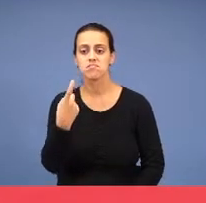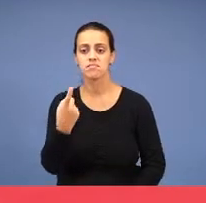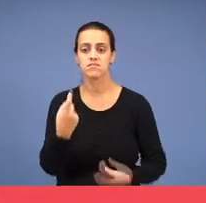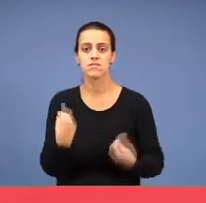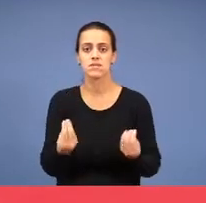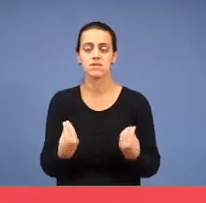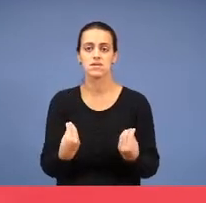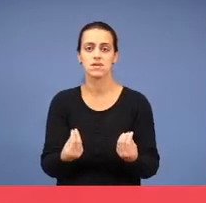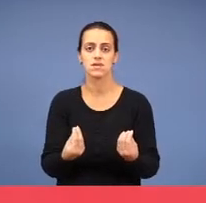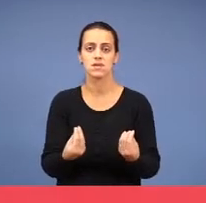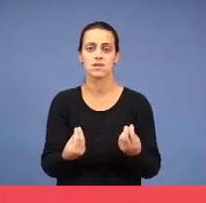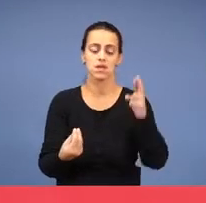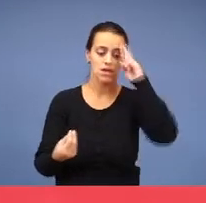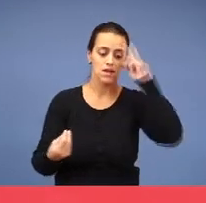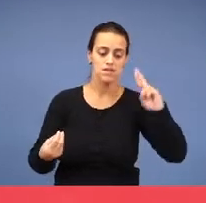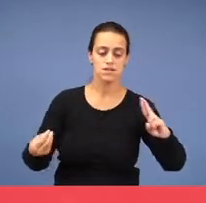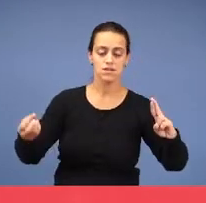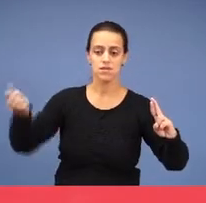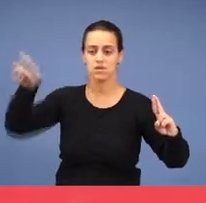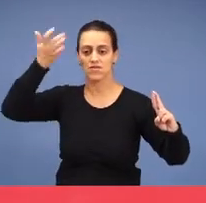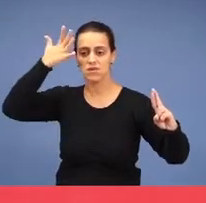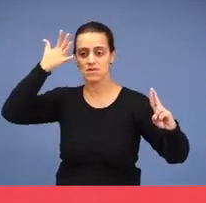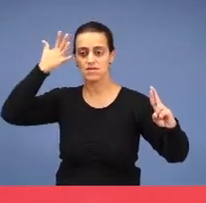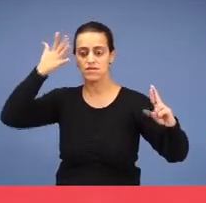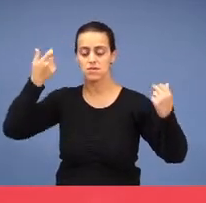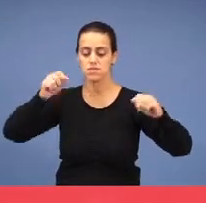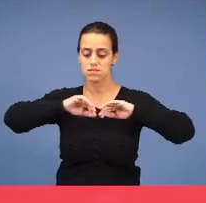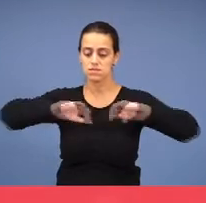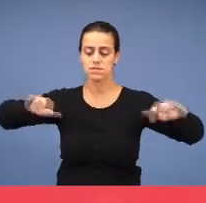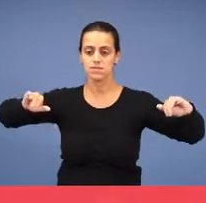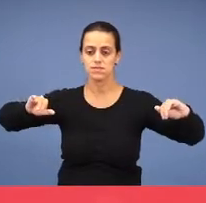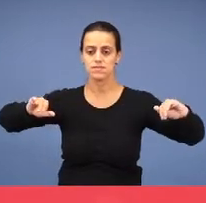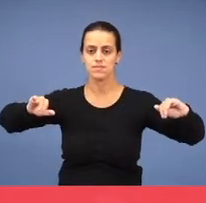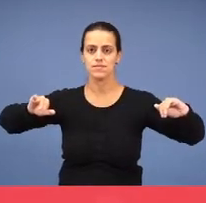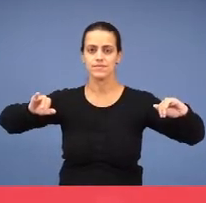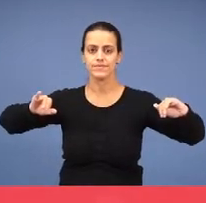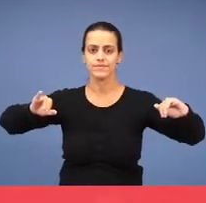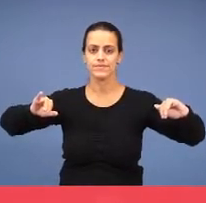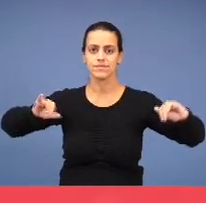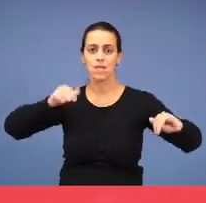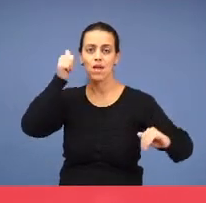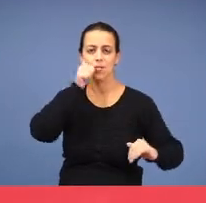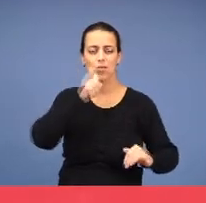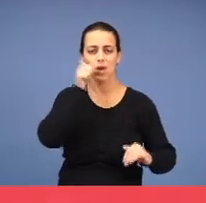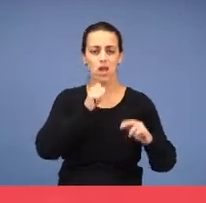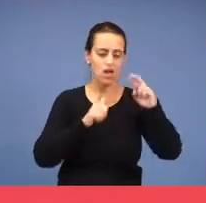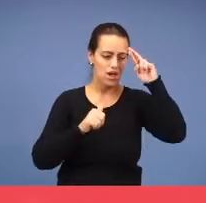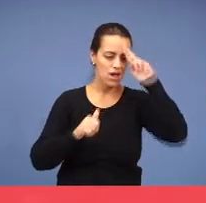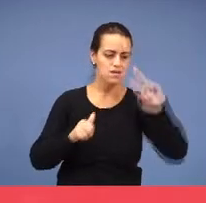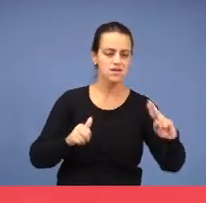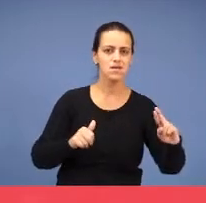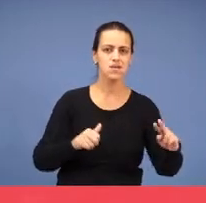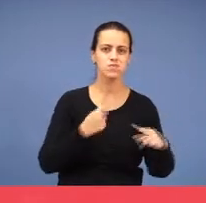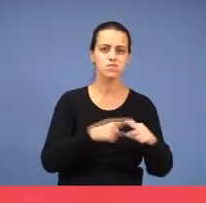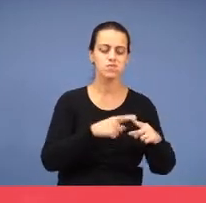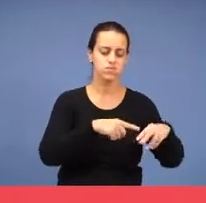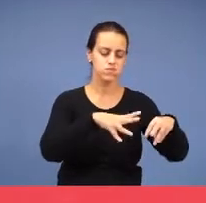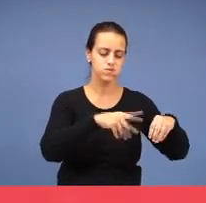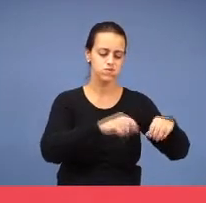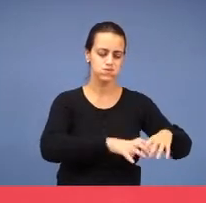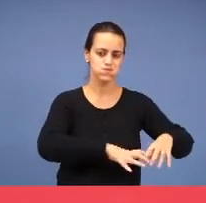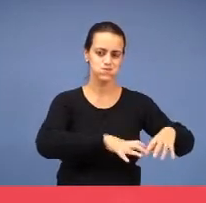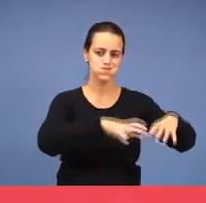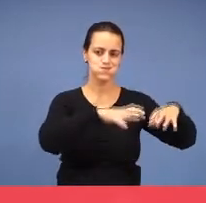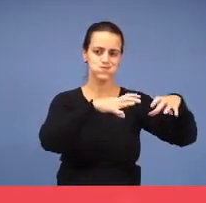revelação e o que é razão. A razão estava aqui. A razão com a mulher. Ela botou o fermento, todo mundo. Que